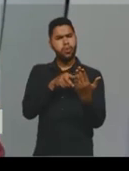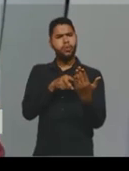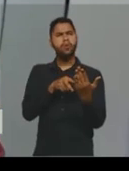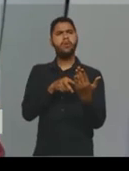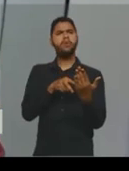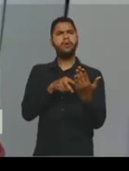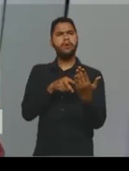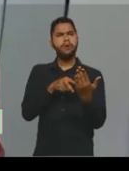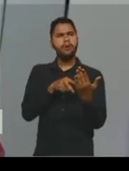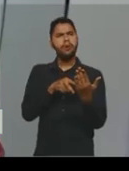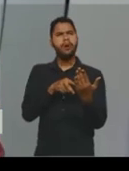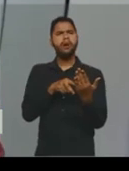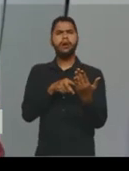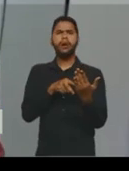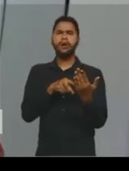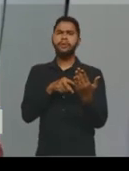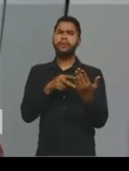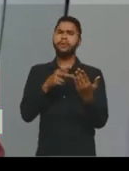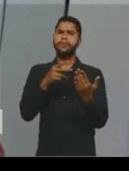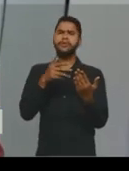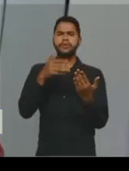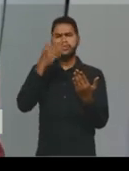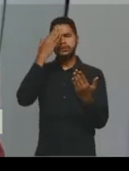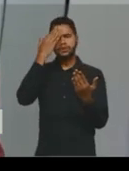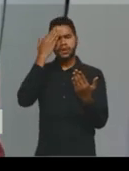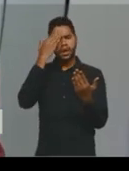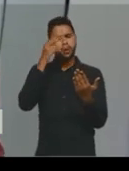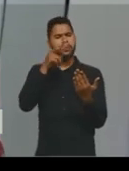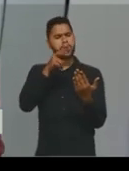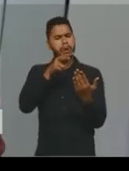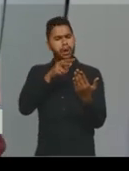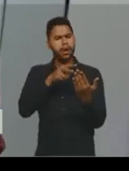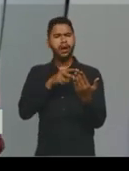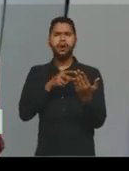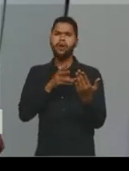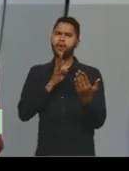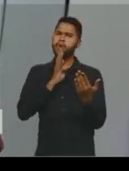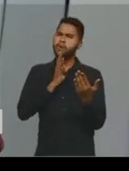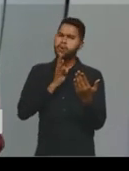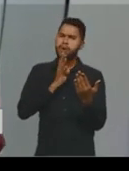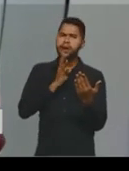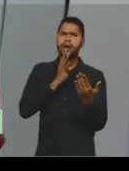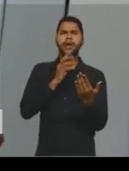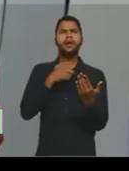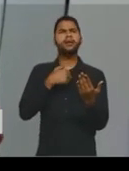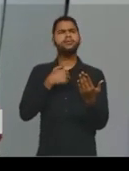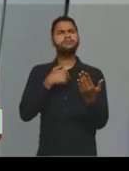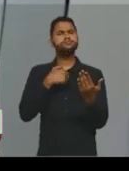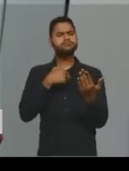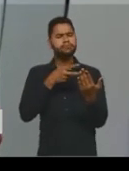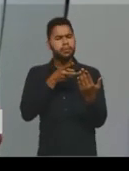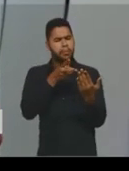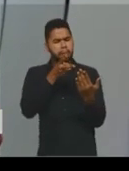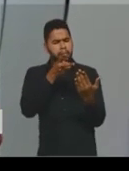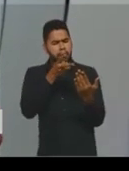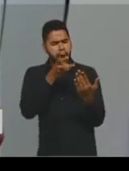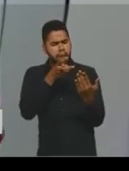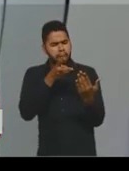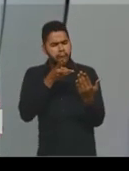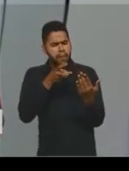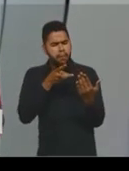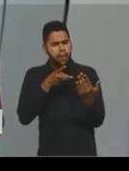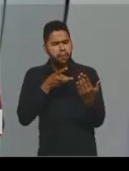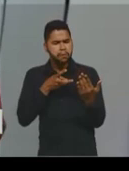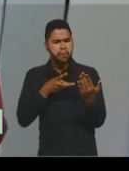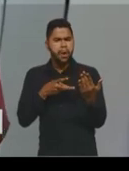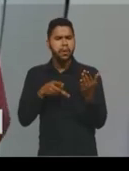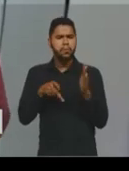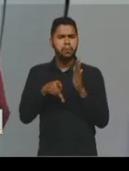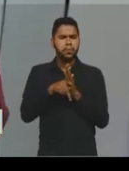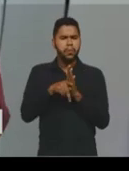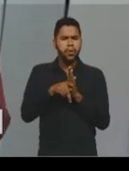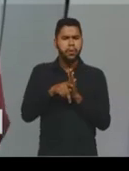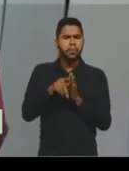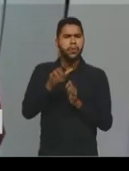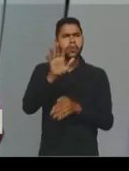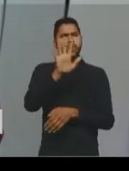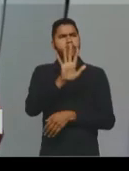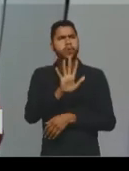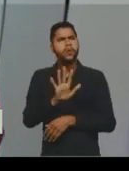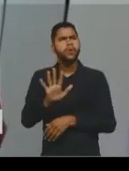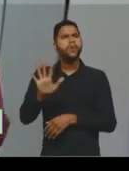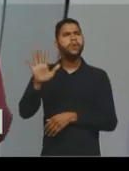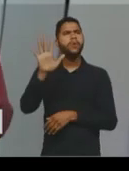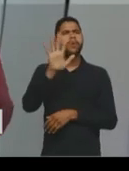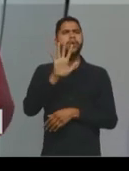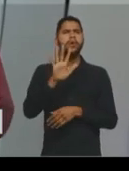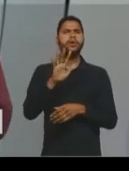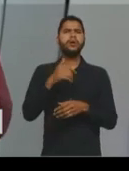leitor proficiente, aquele leitor que sabe o que está lendo, sabe achar a posição ideológica ali no meio, o que a pessoa